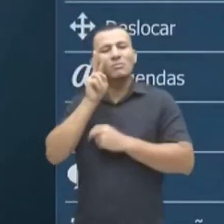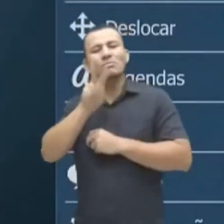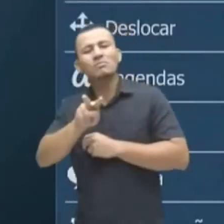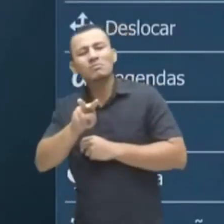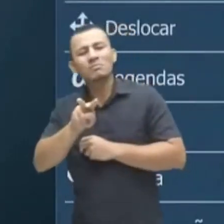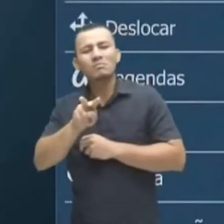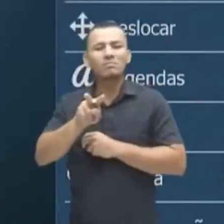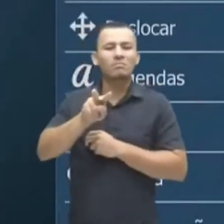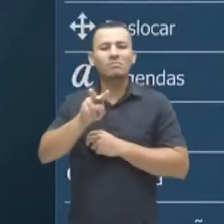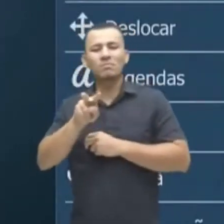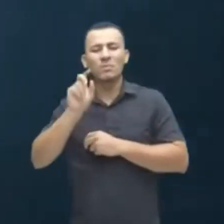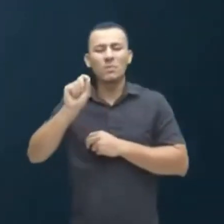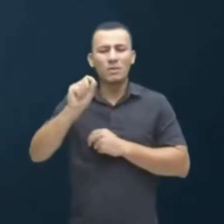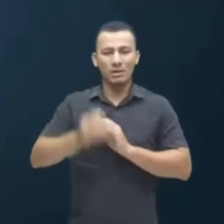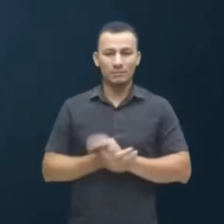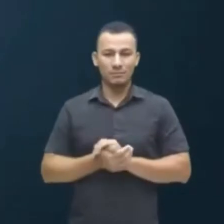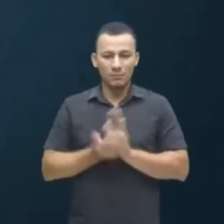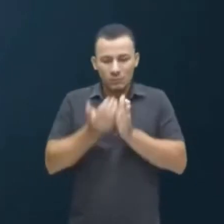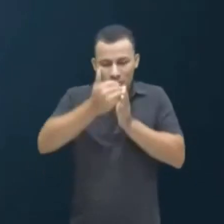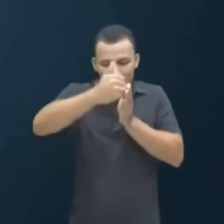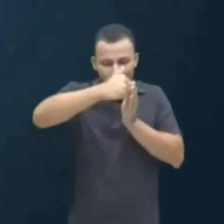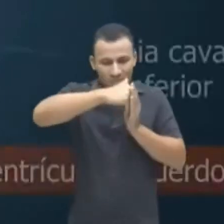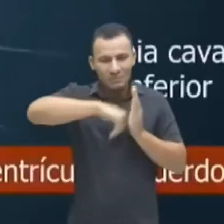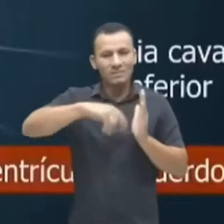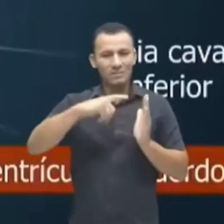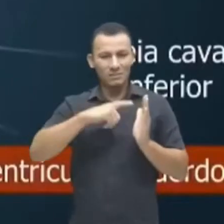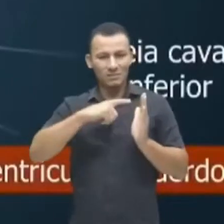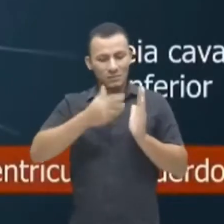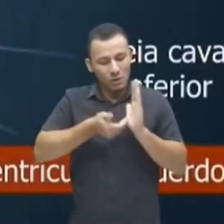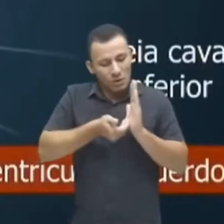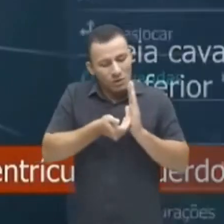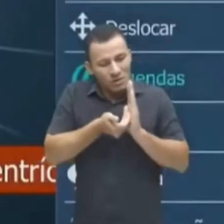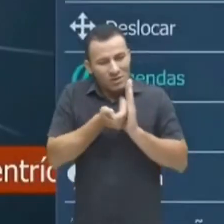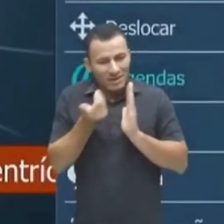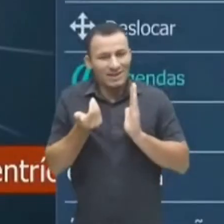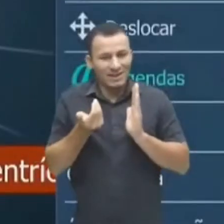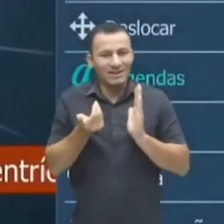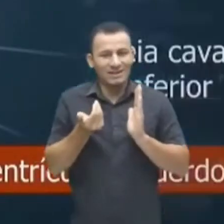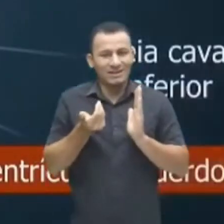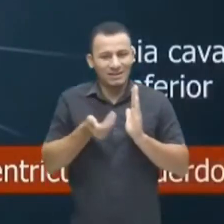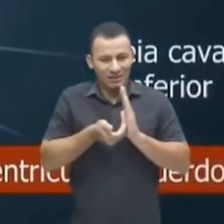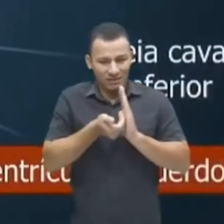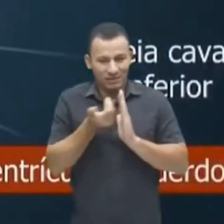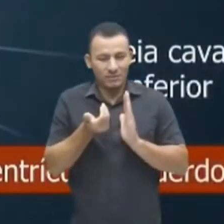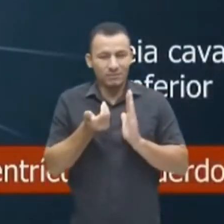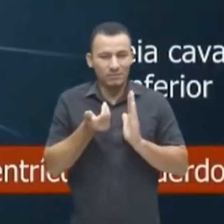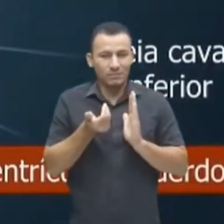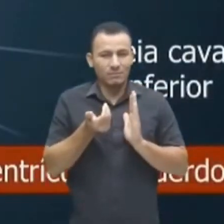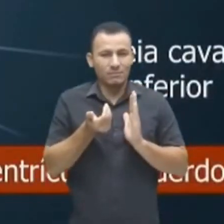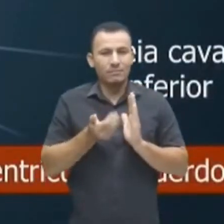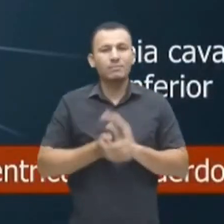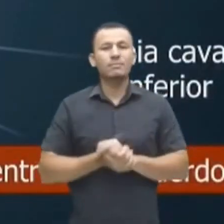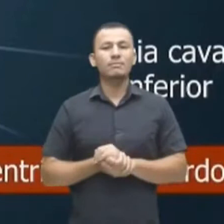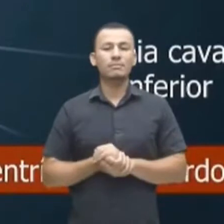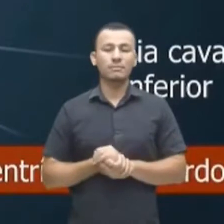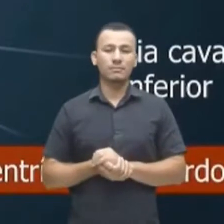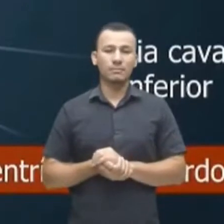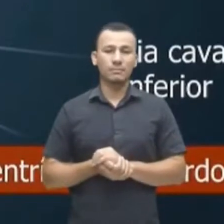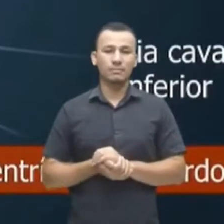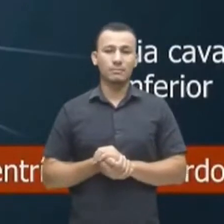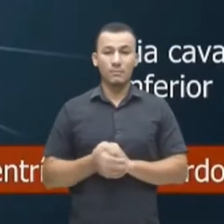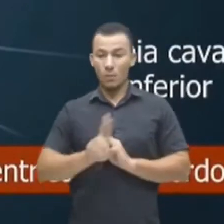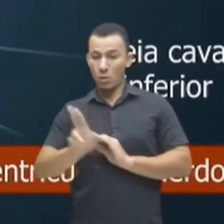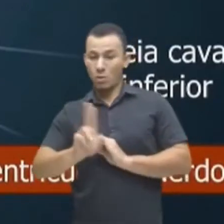observamos? Que tem uma cavidade aqui, ó, uma cavidade, nós temos uma cavidade, que é o